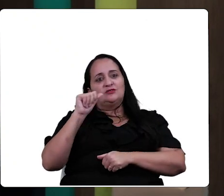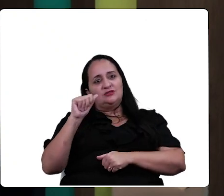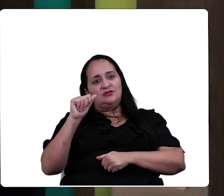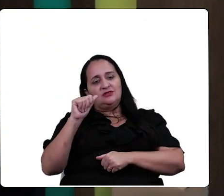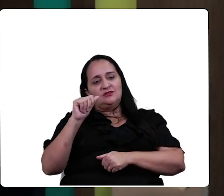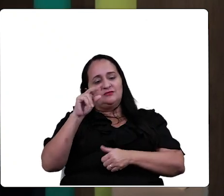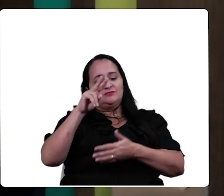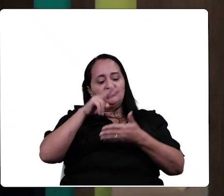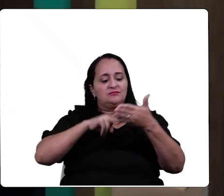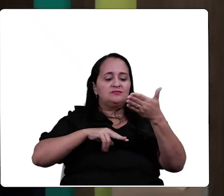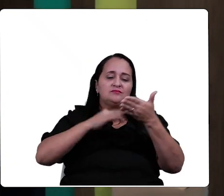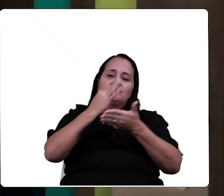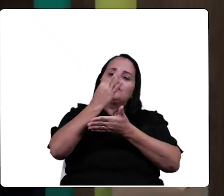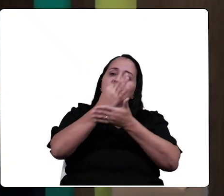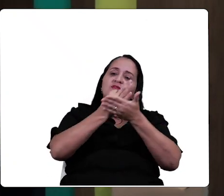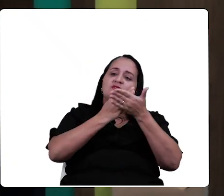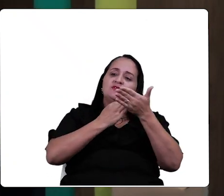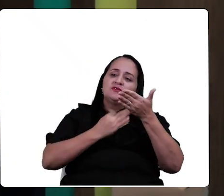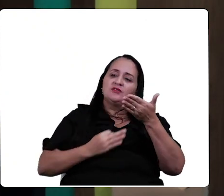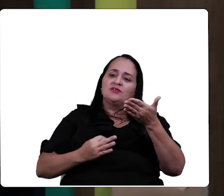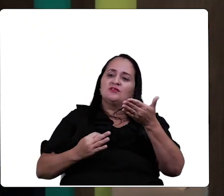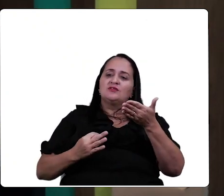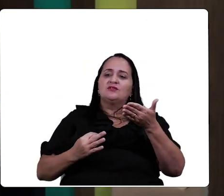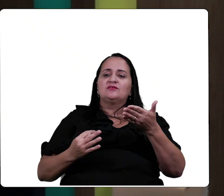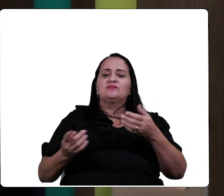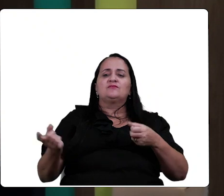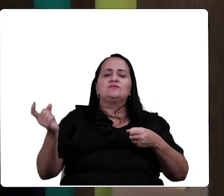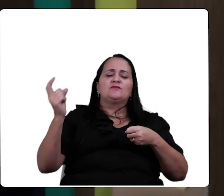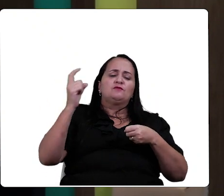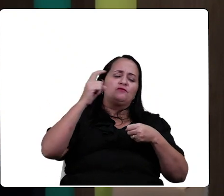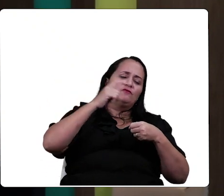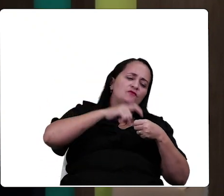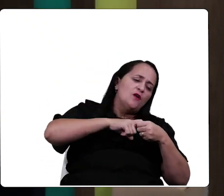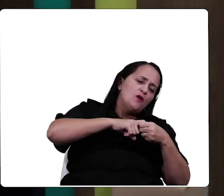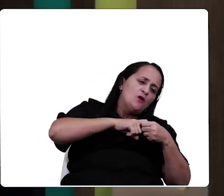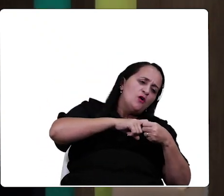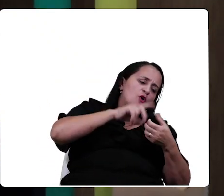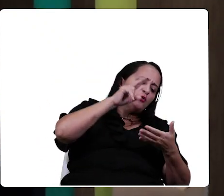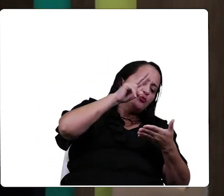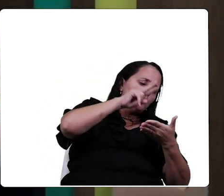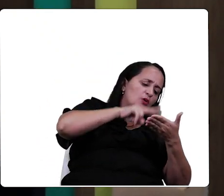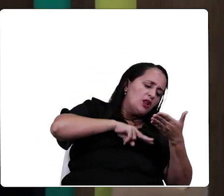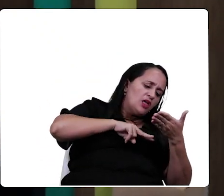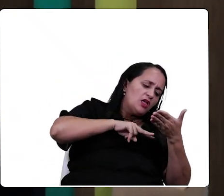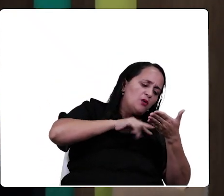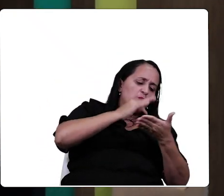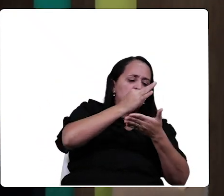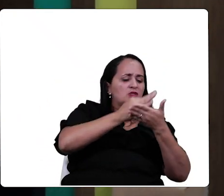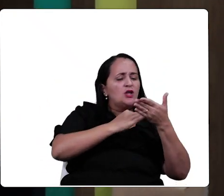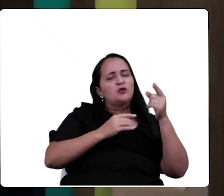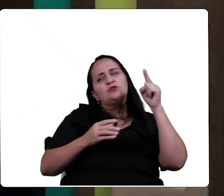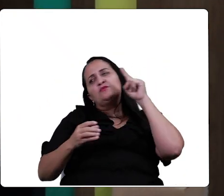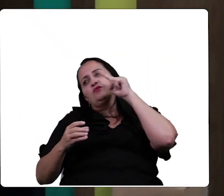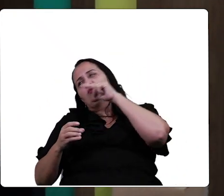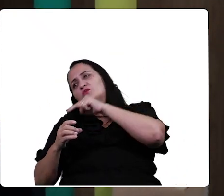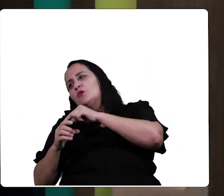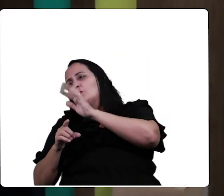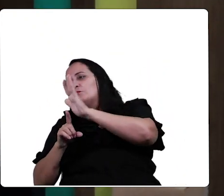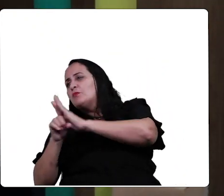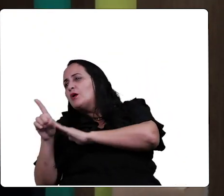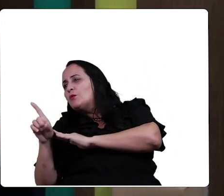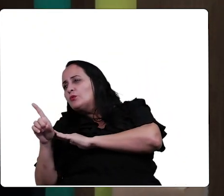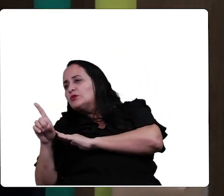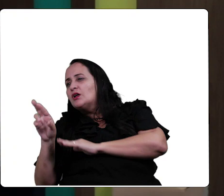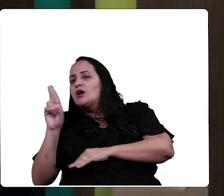de texto. E aí eu volto para o enunciado e eu retomo a leitura do texto e respondo